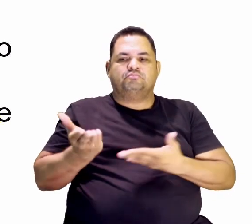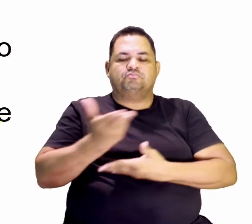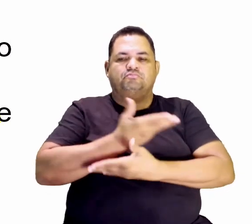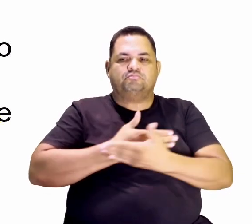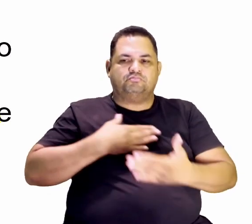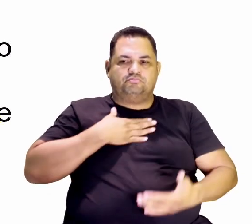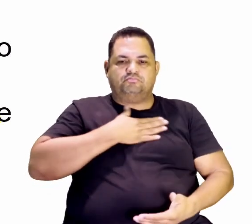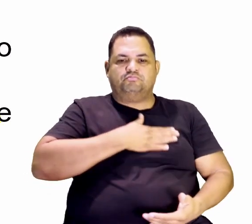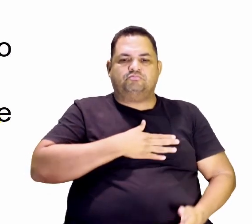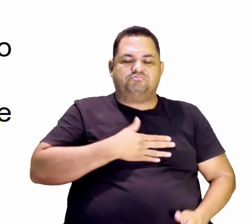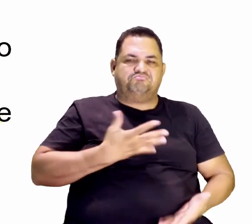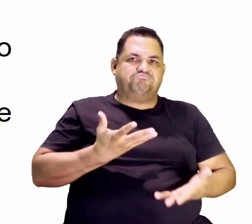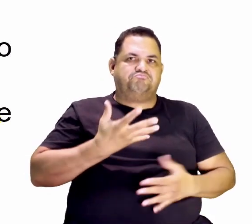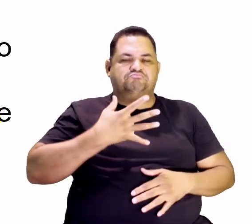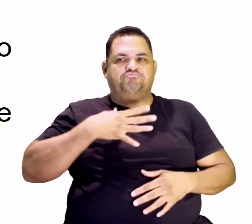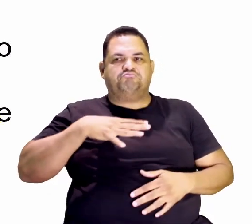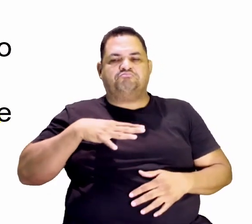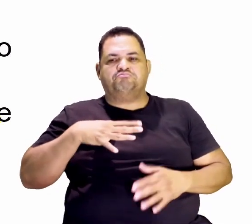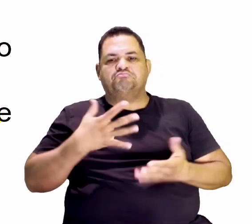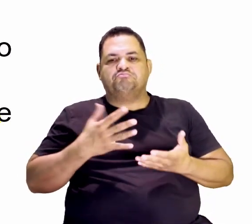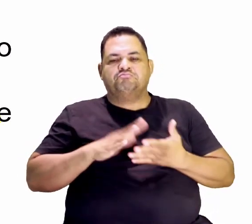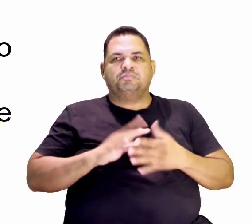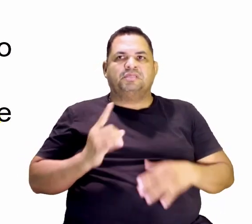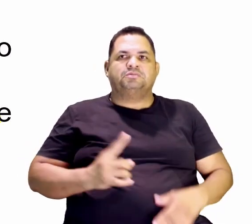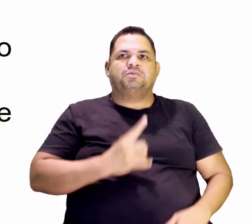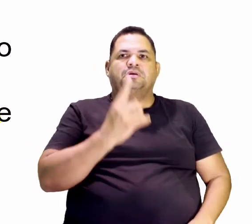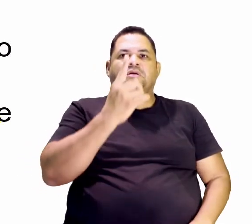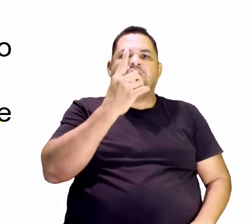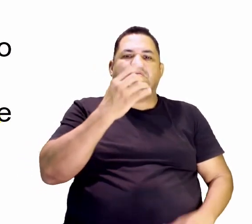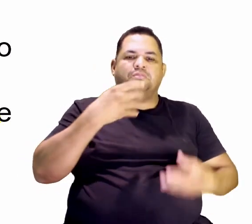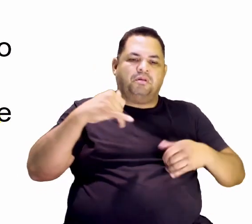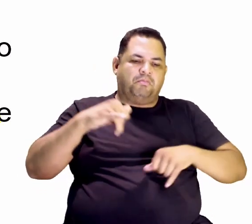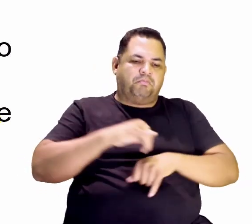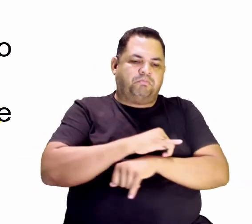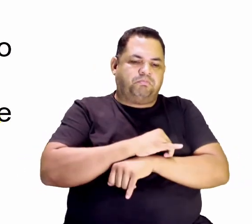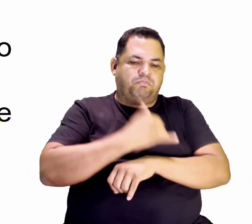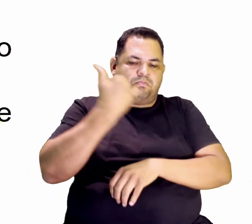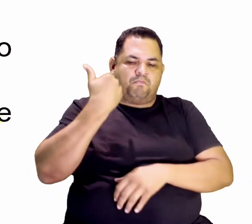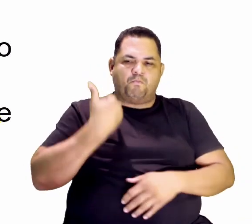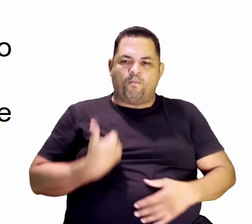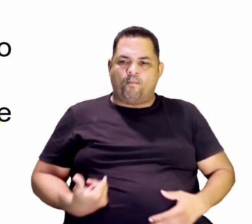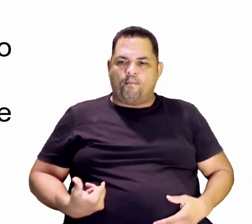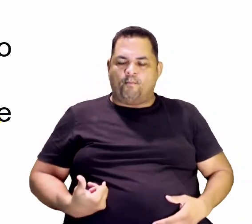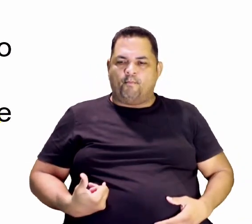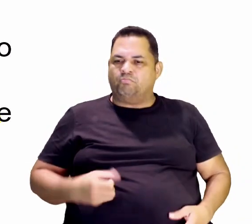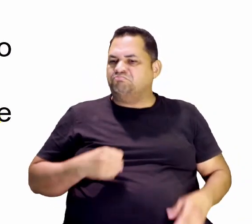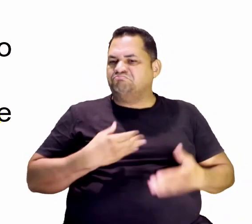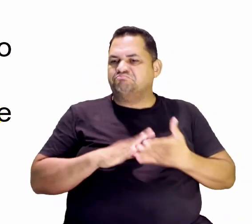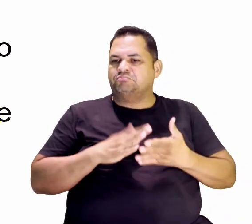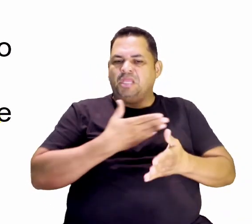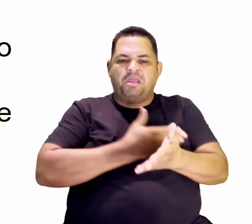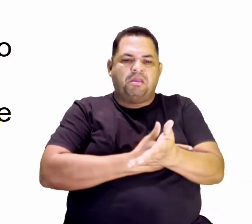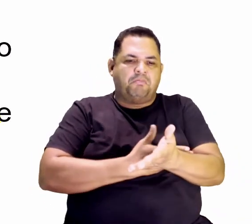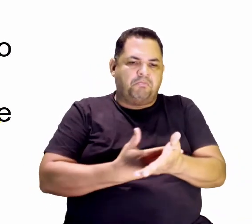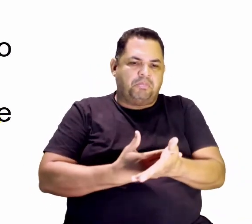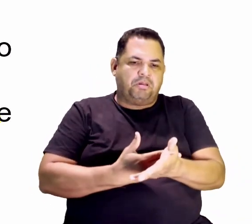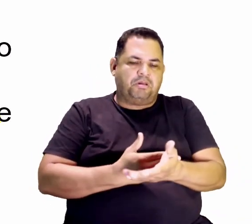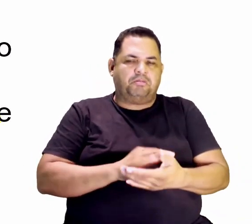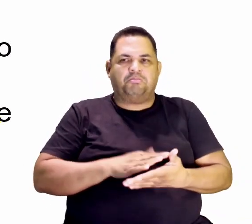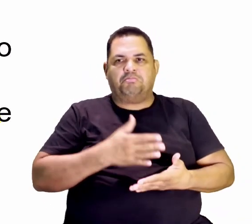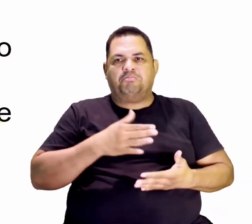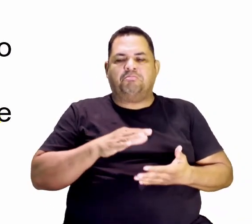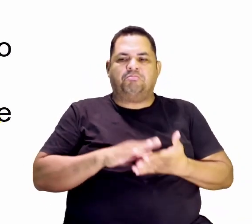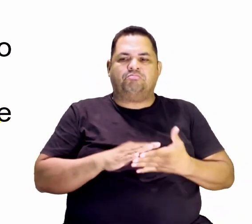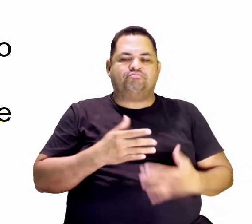não importa se você é alto, baixo, gordo, magro, se você é branco, se você é moreno,